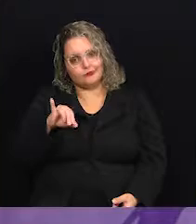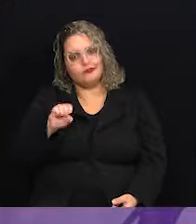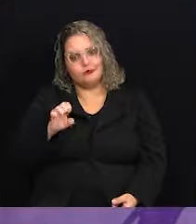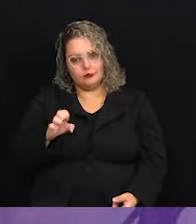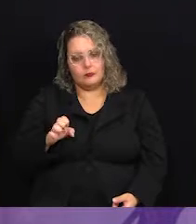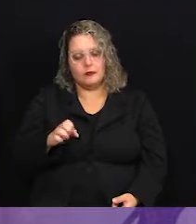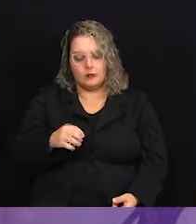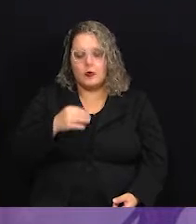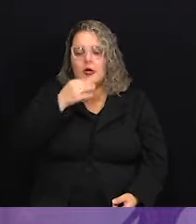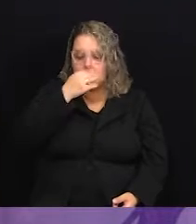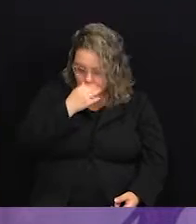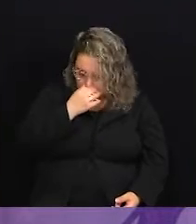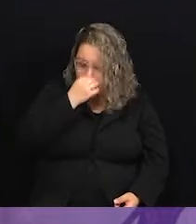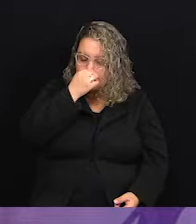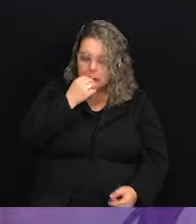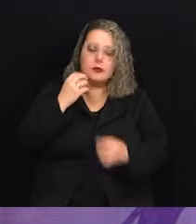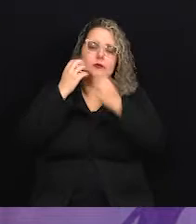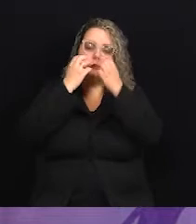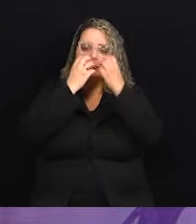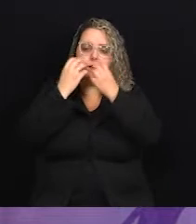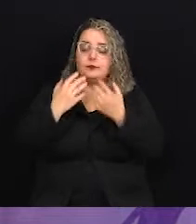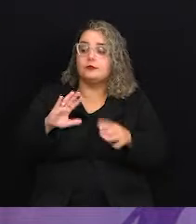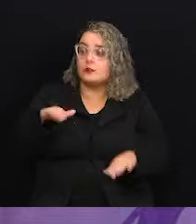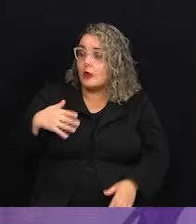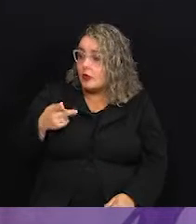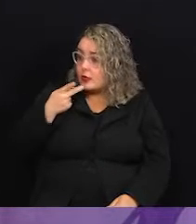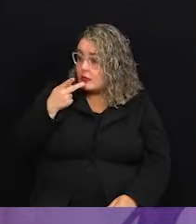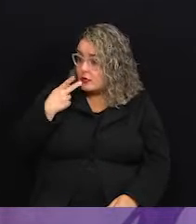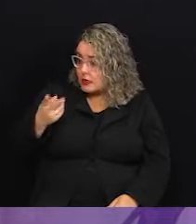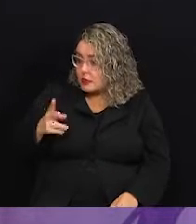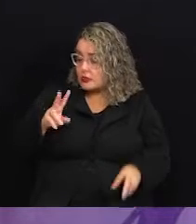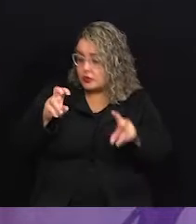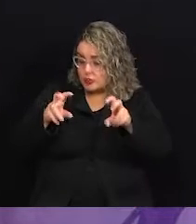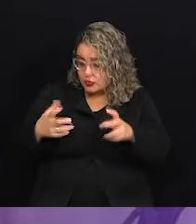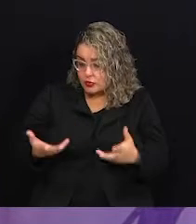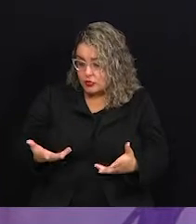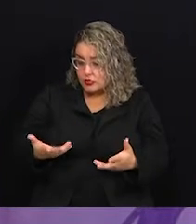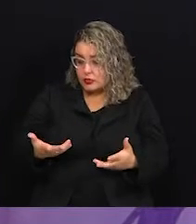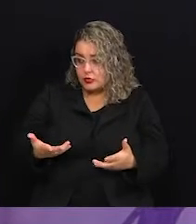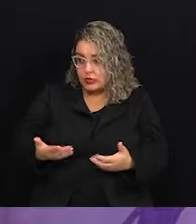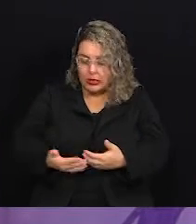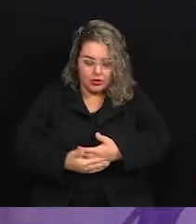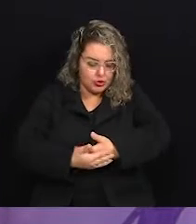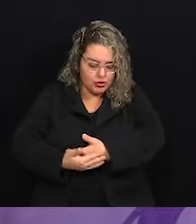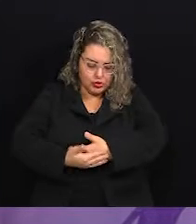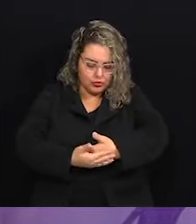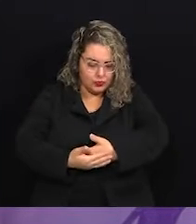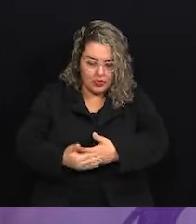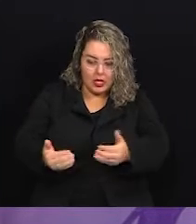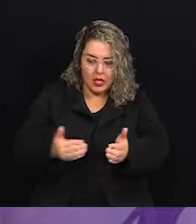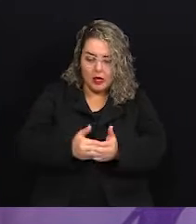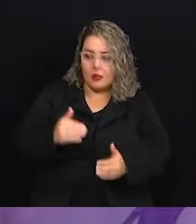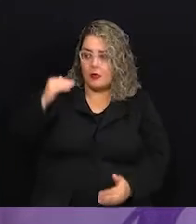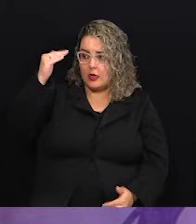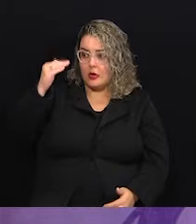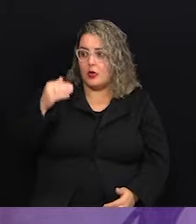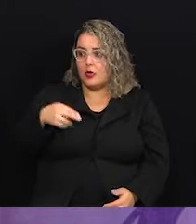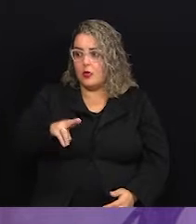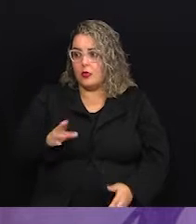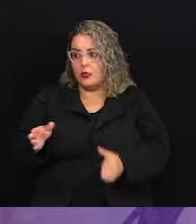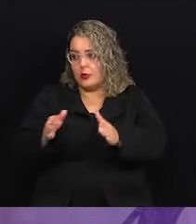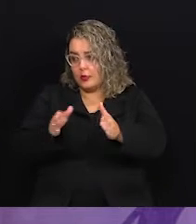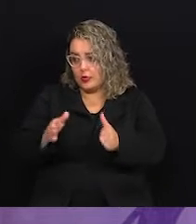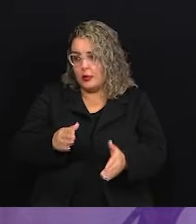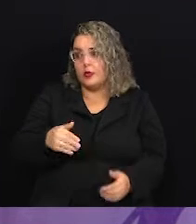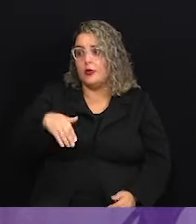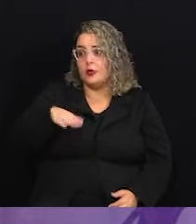rinite. E quando a gente fala desse assunto, é algo que afeta desde bebezinho até os mais velhos ou acaba tendo uma